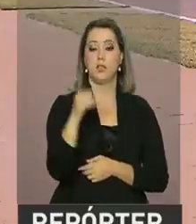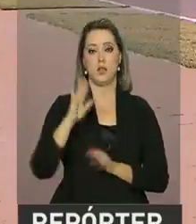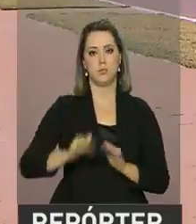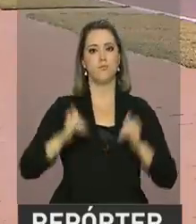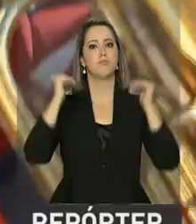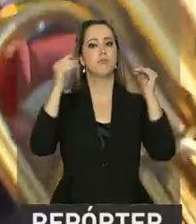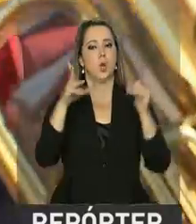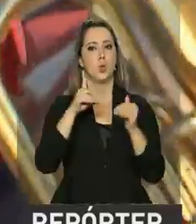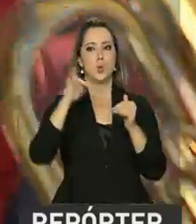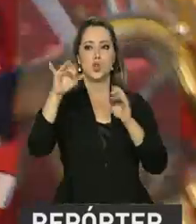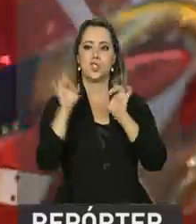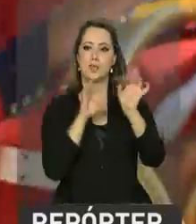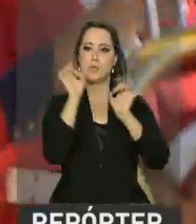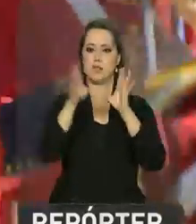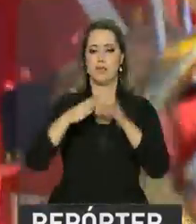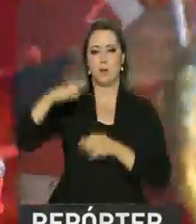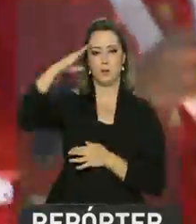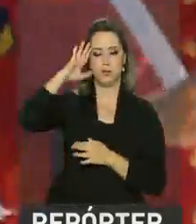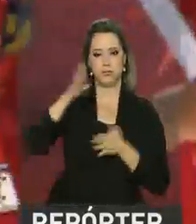marinha